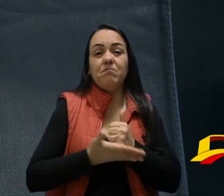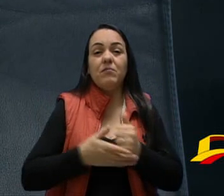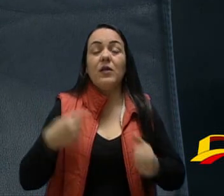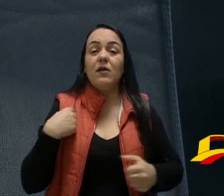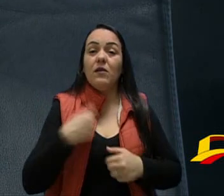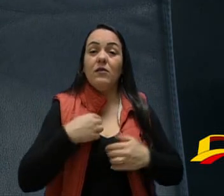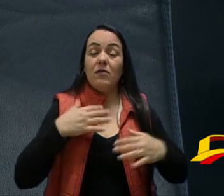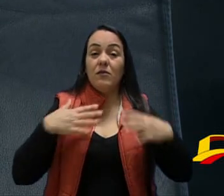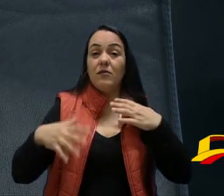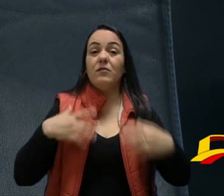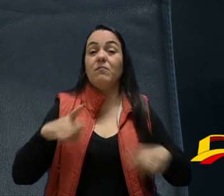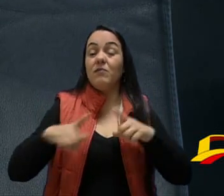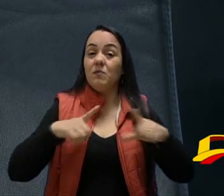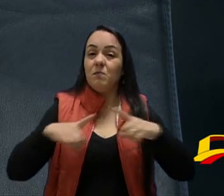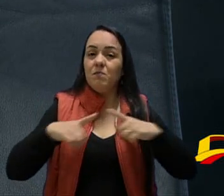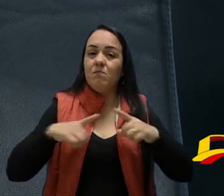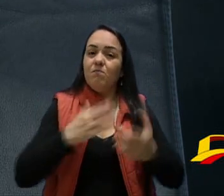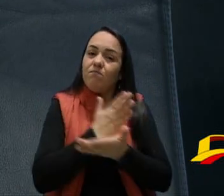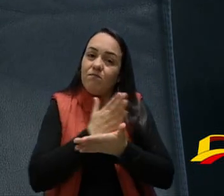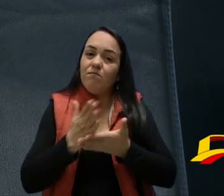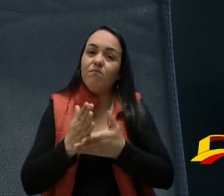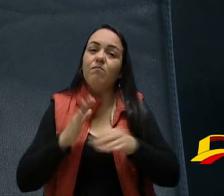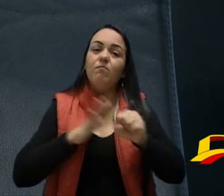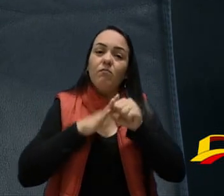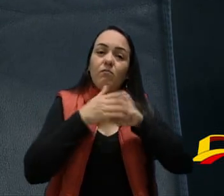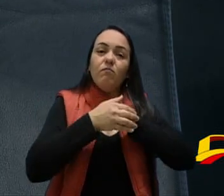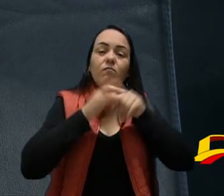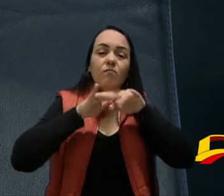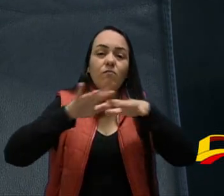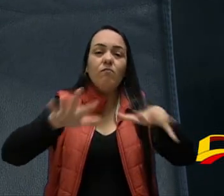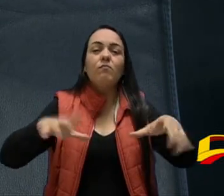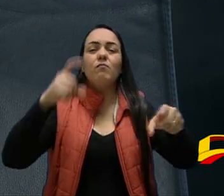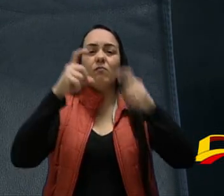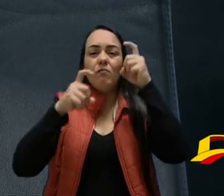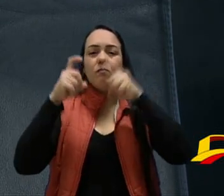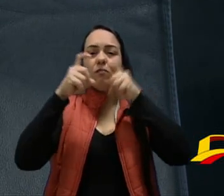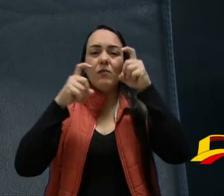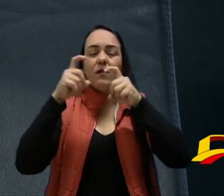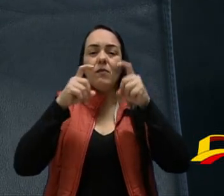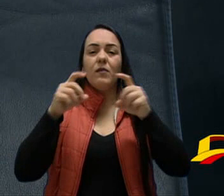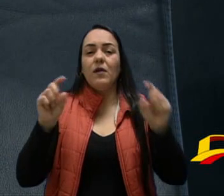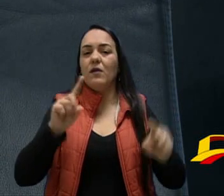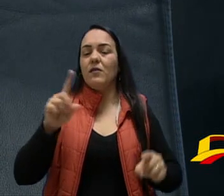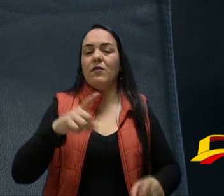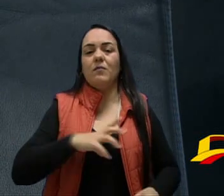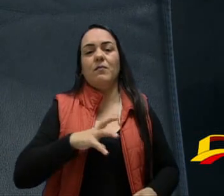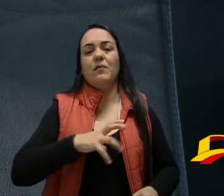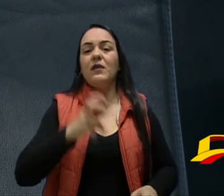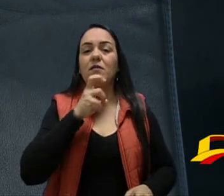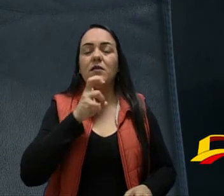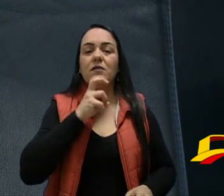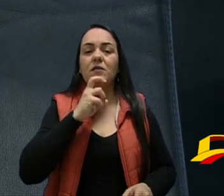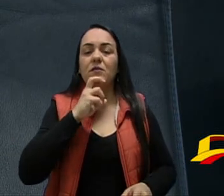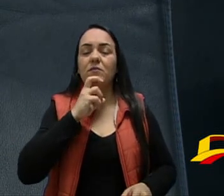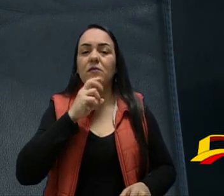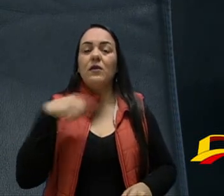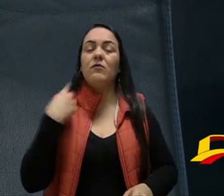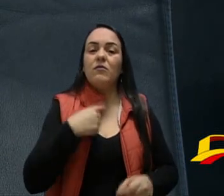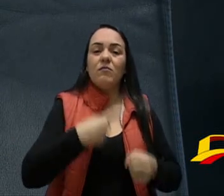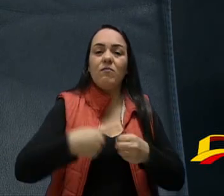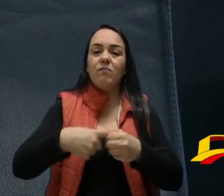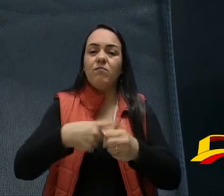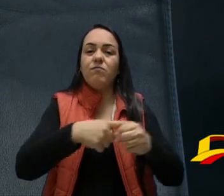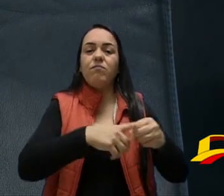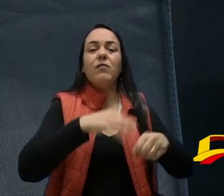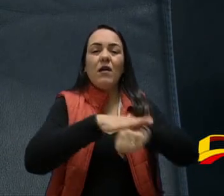desde o início de tudo isso e não é só uma preocupação ou acontecimento exclusivo para sorocaba a gente tem conversado com diferentes